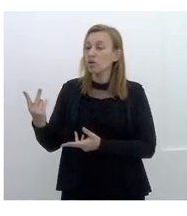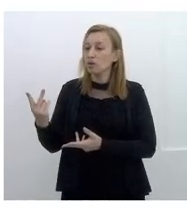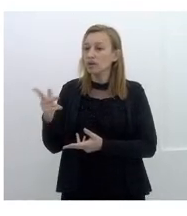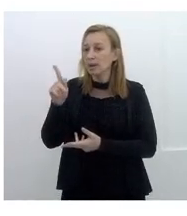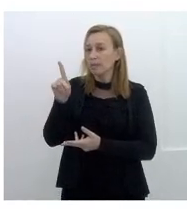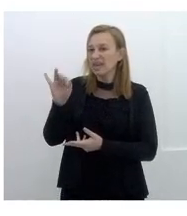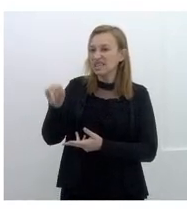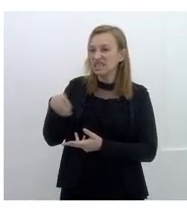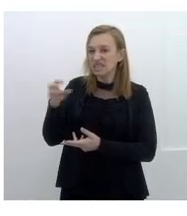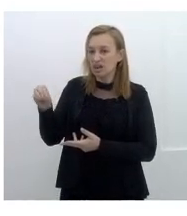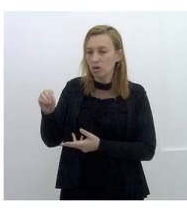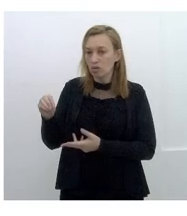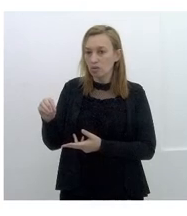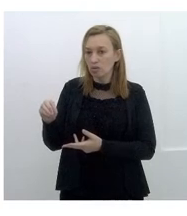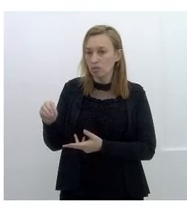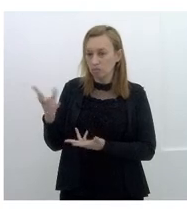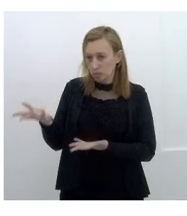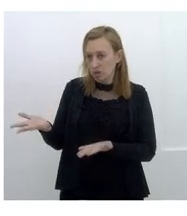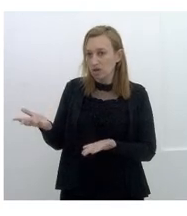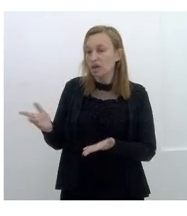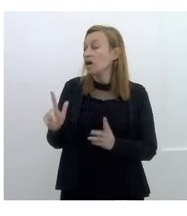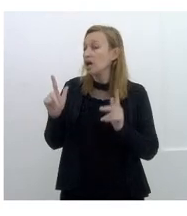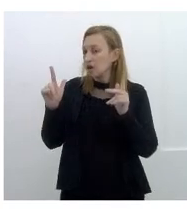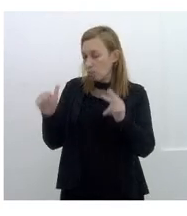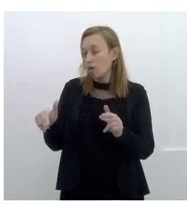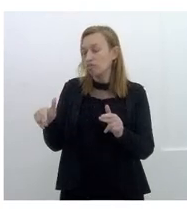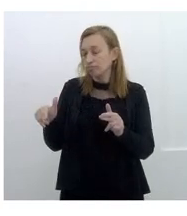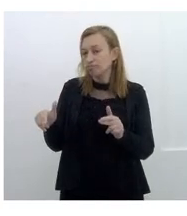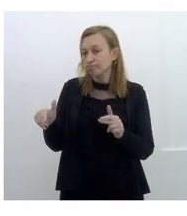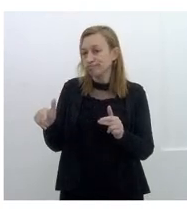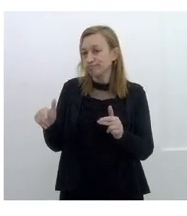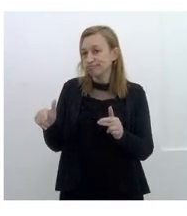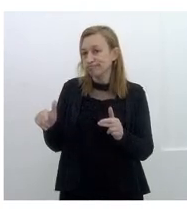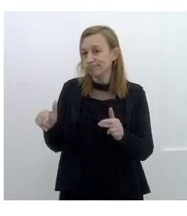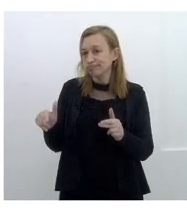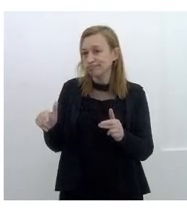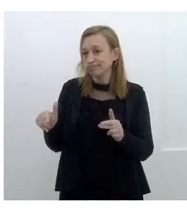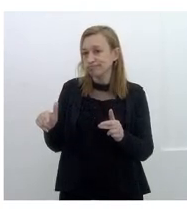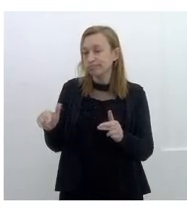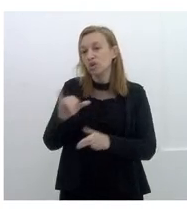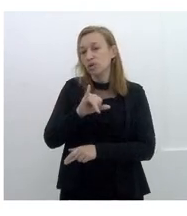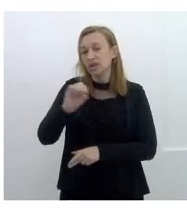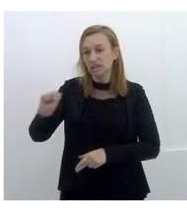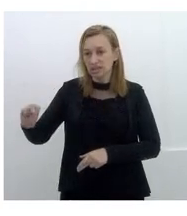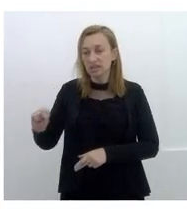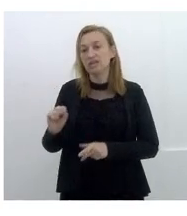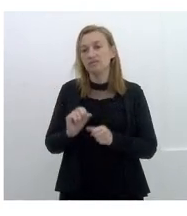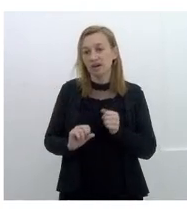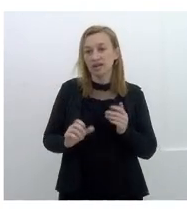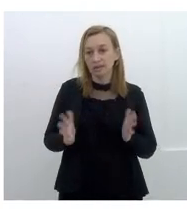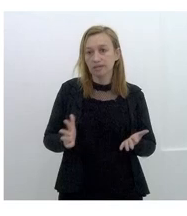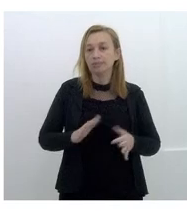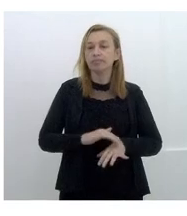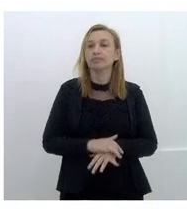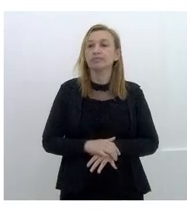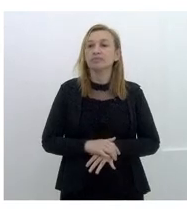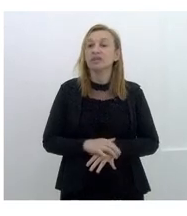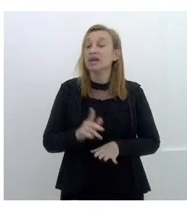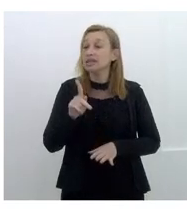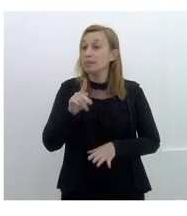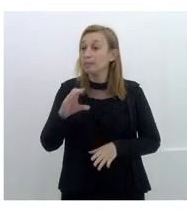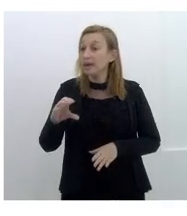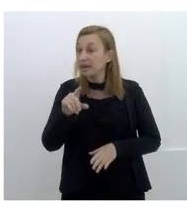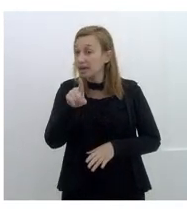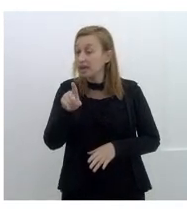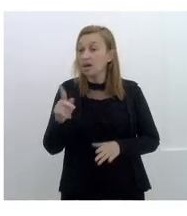como se ele fosse válido é exatamente igual é como o INSS faz eles essa